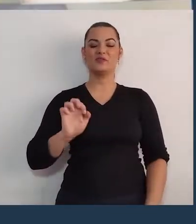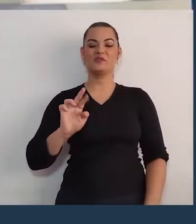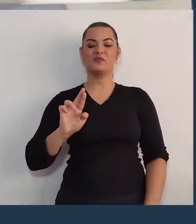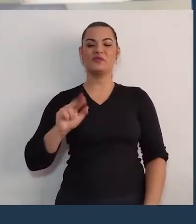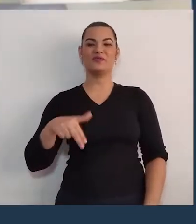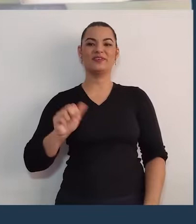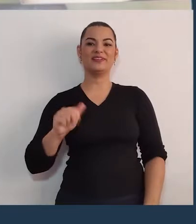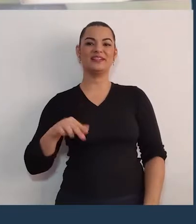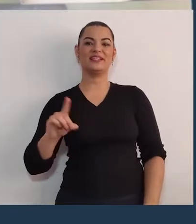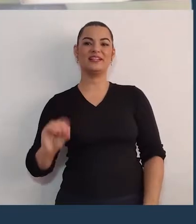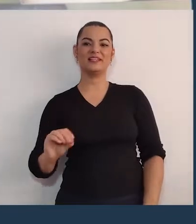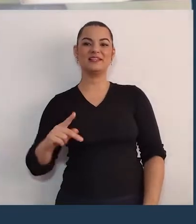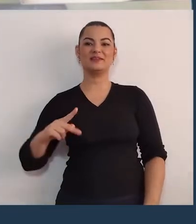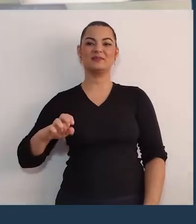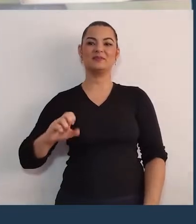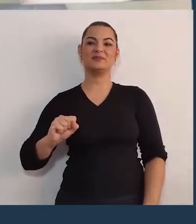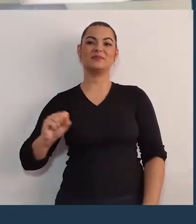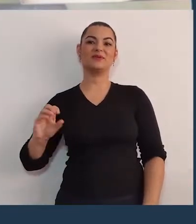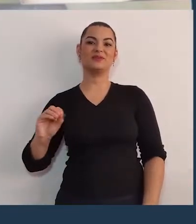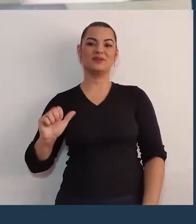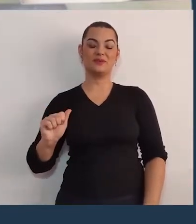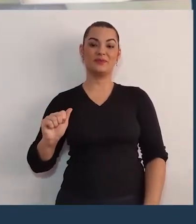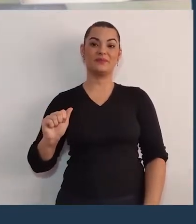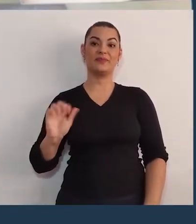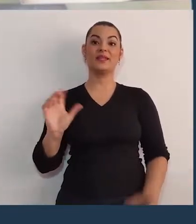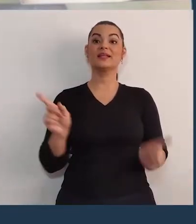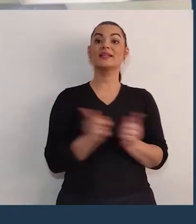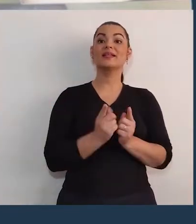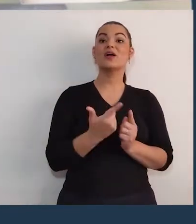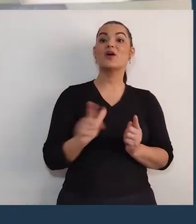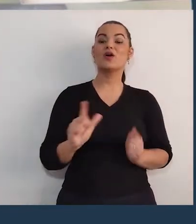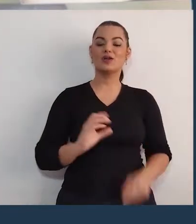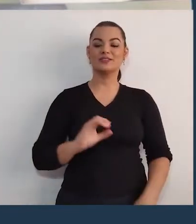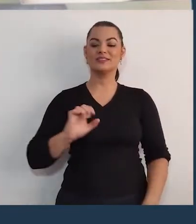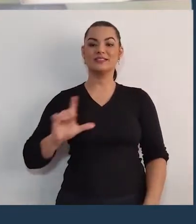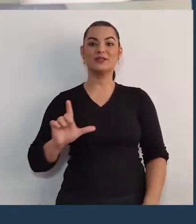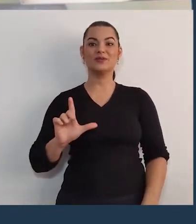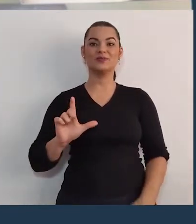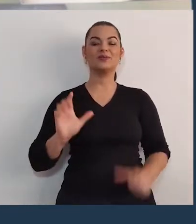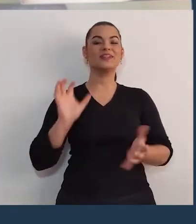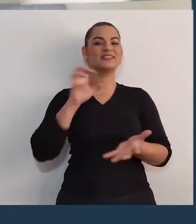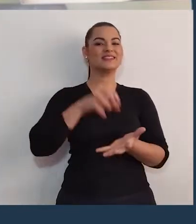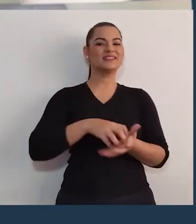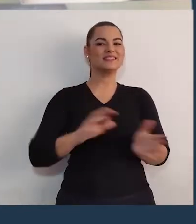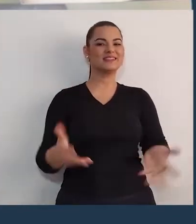Apareceu outra sigla, agora CIL, Centro de Incentivo à Leitura.